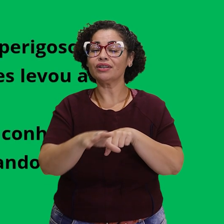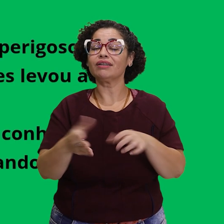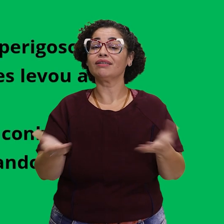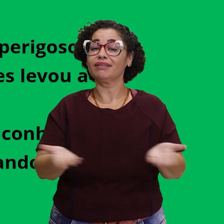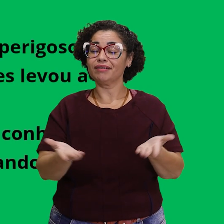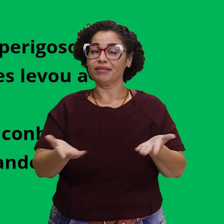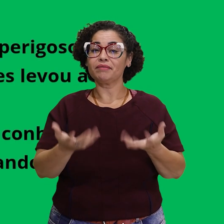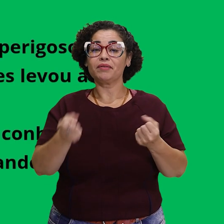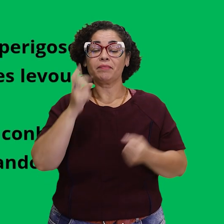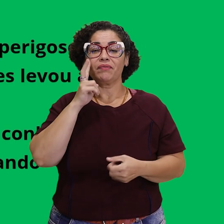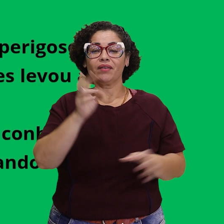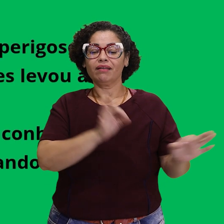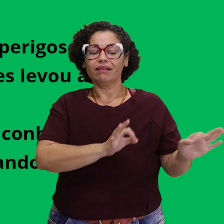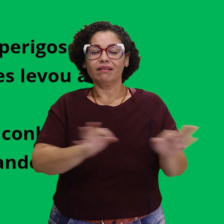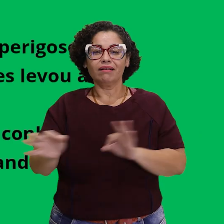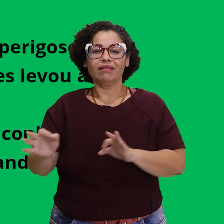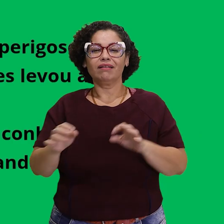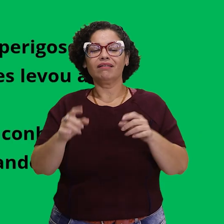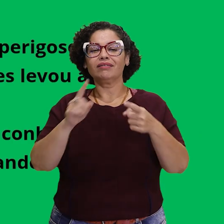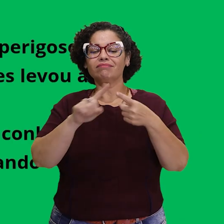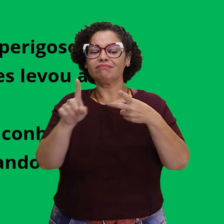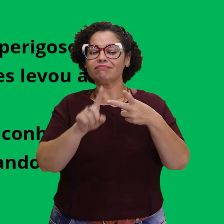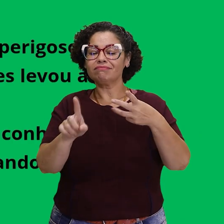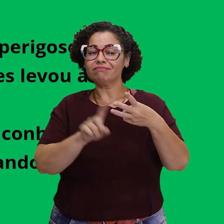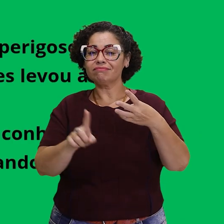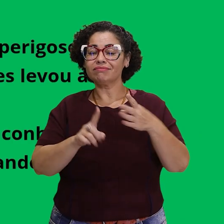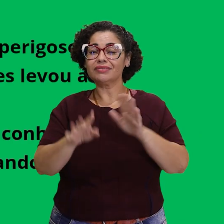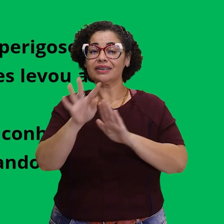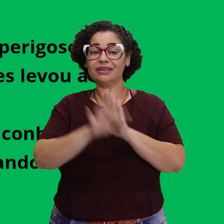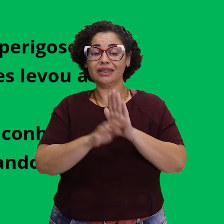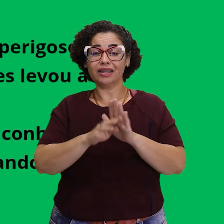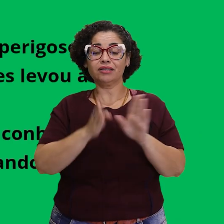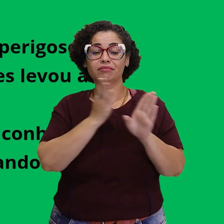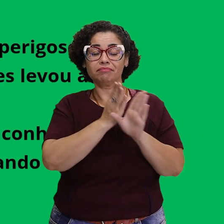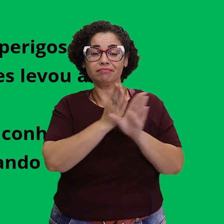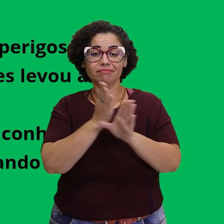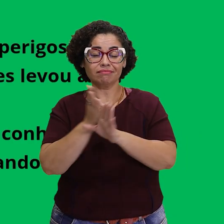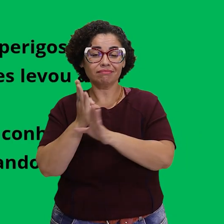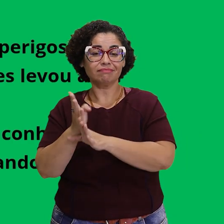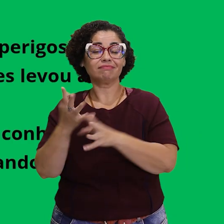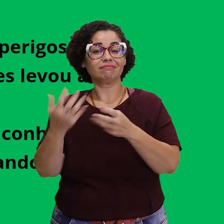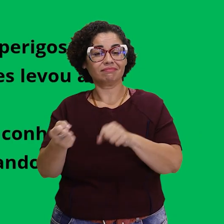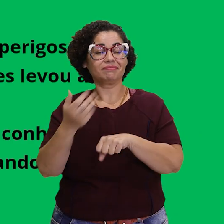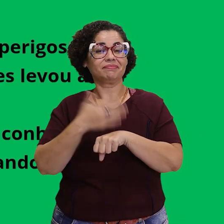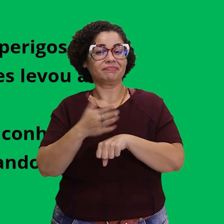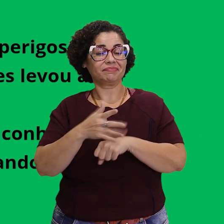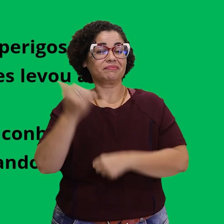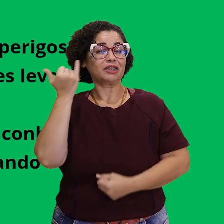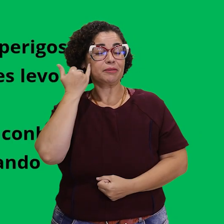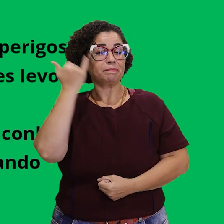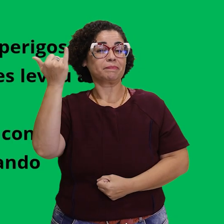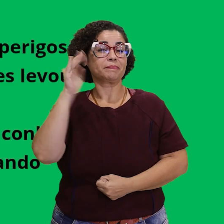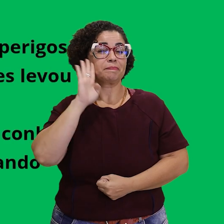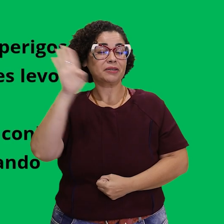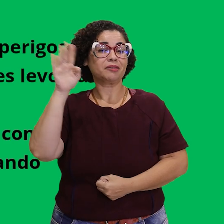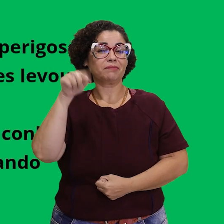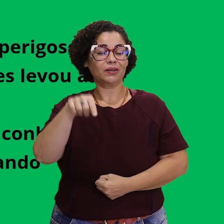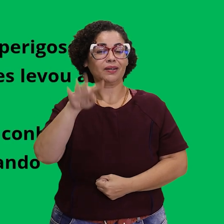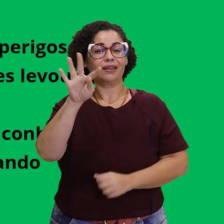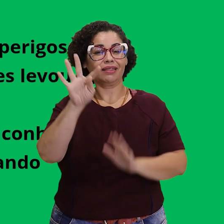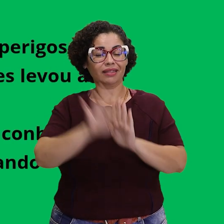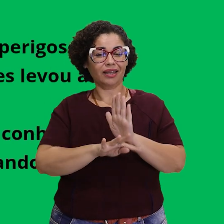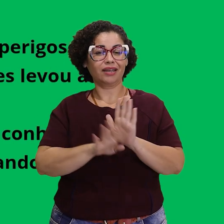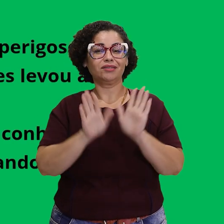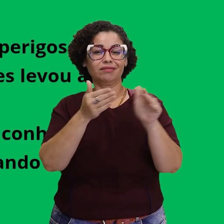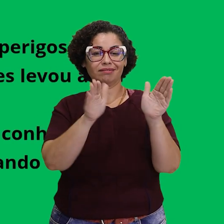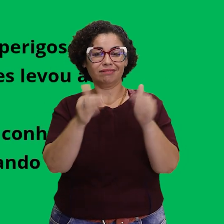Vamos lá? Nós vamos ver agora uma série de pequenos textos e aí a gente vai identificar essa ideia principal,